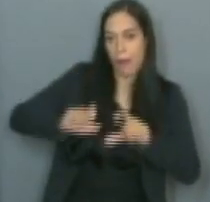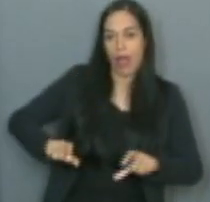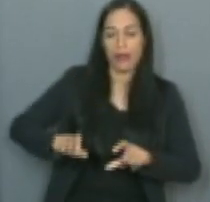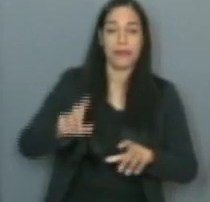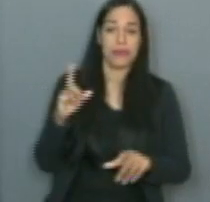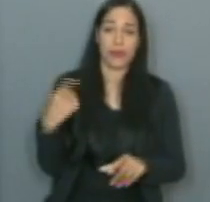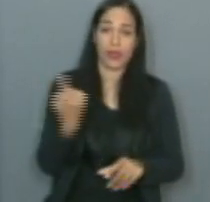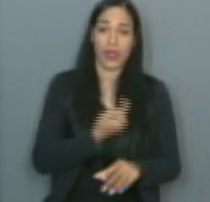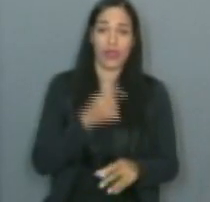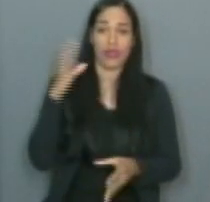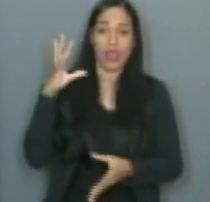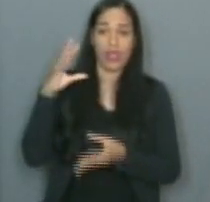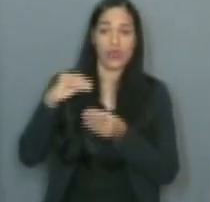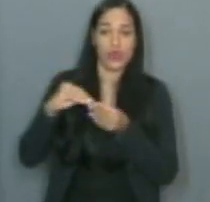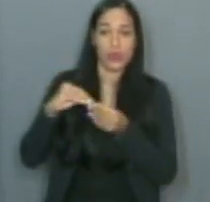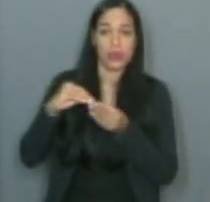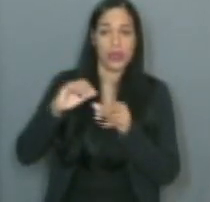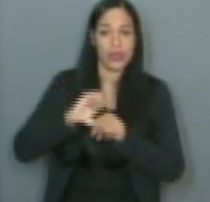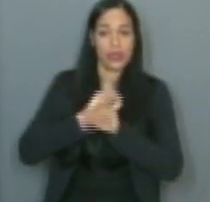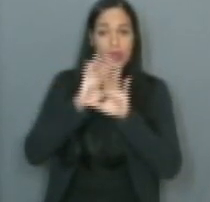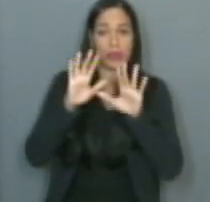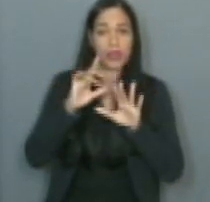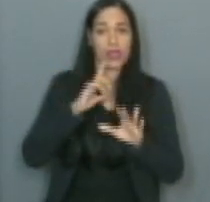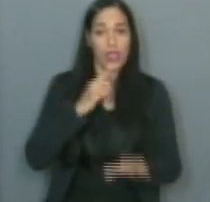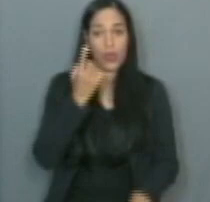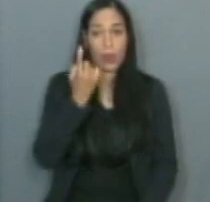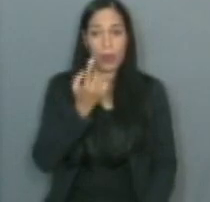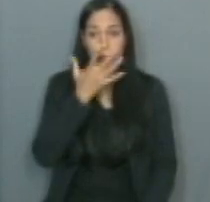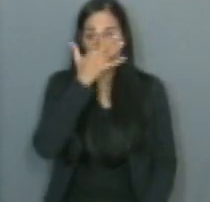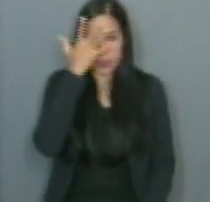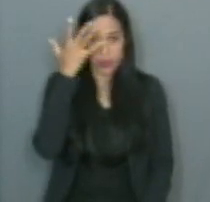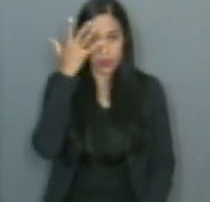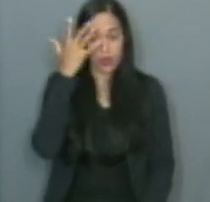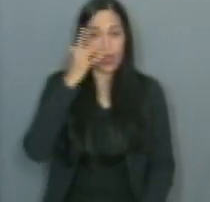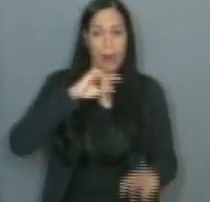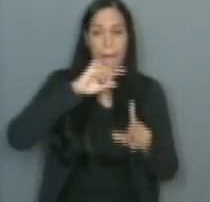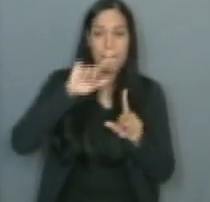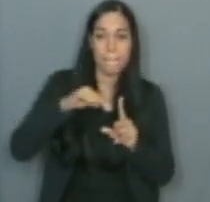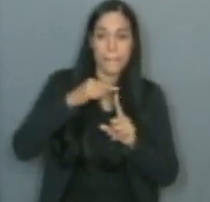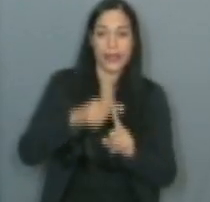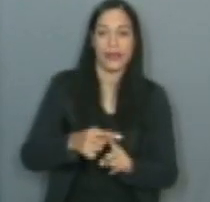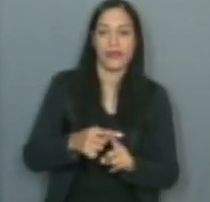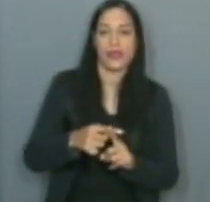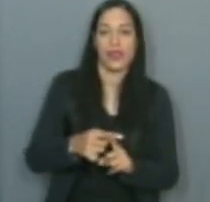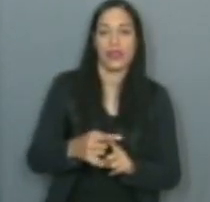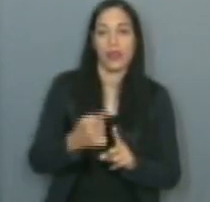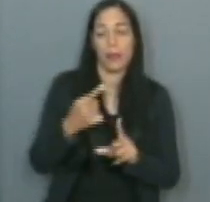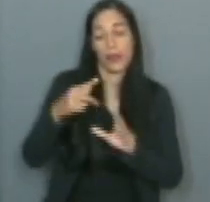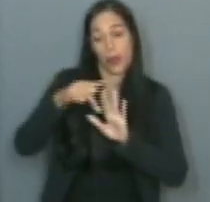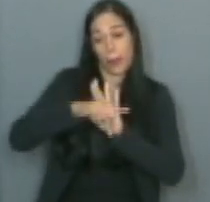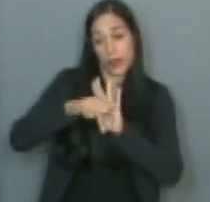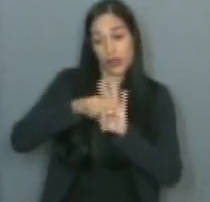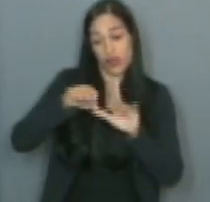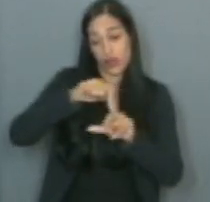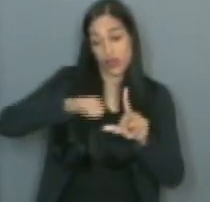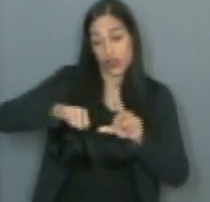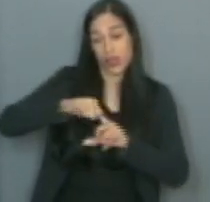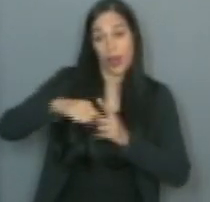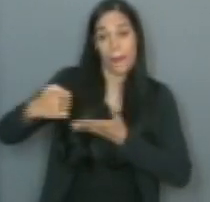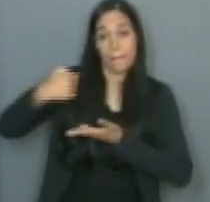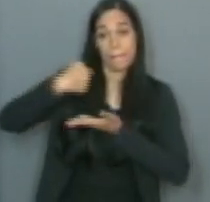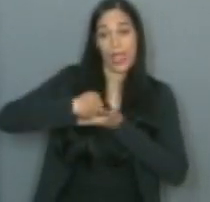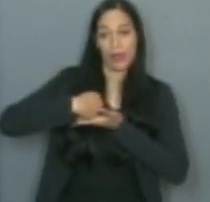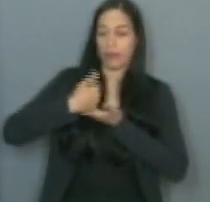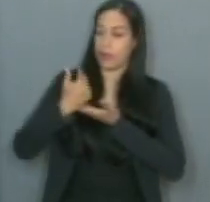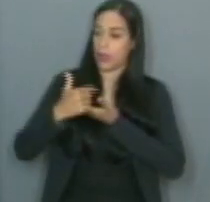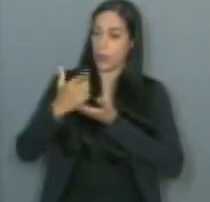a gente resume isso em transparência. Se eu tenho uma pessoa beneficiada por um projeto social que é pago por alguém, veja, não tem almoço de